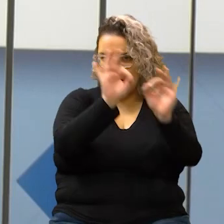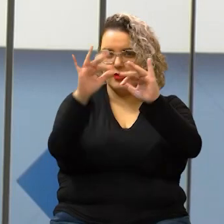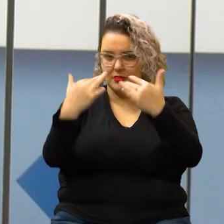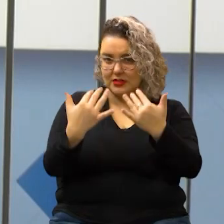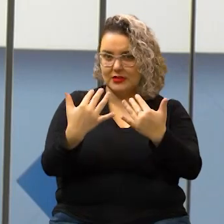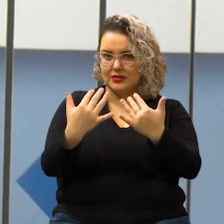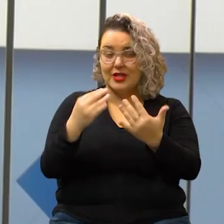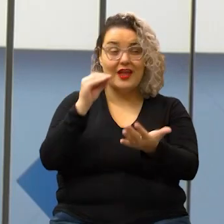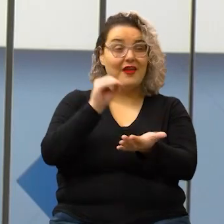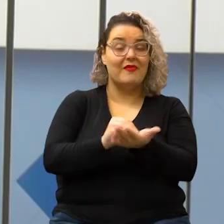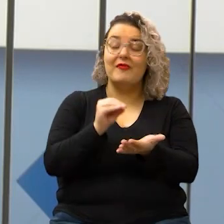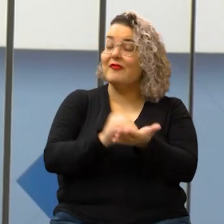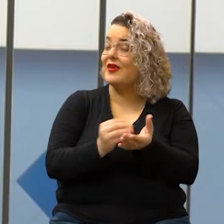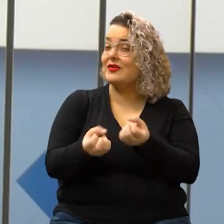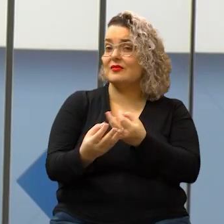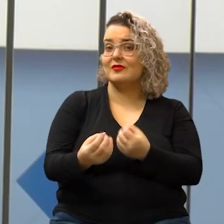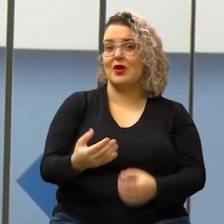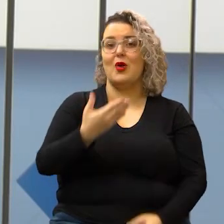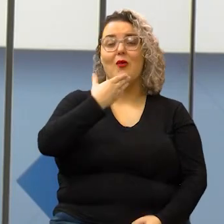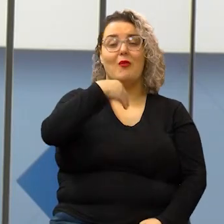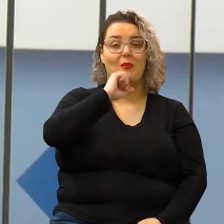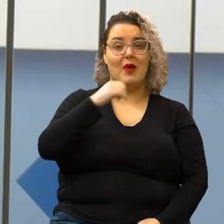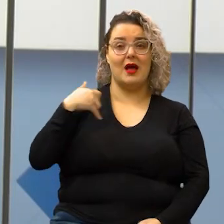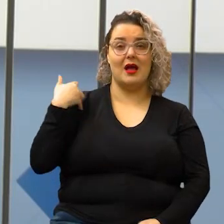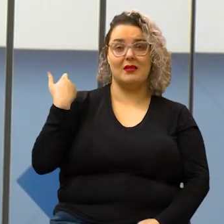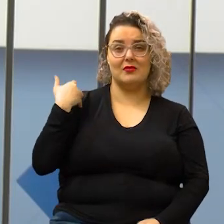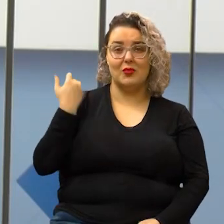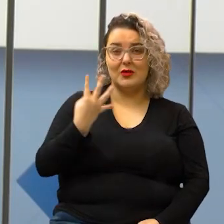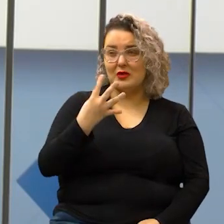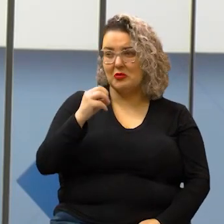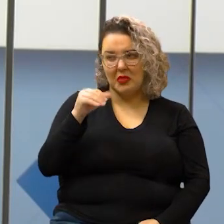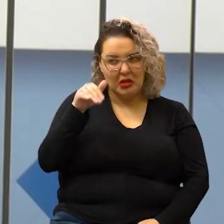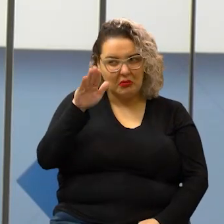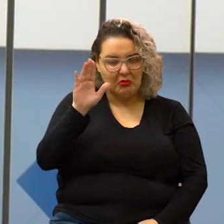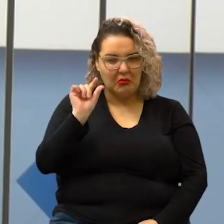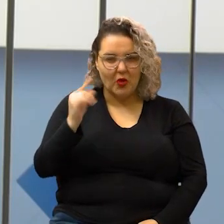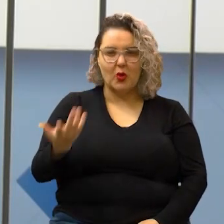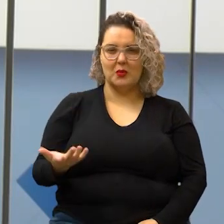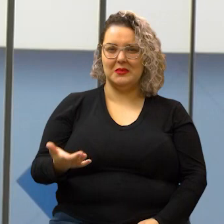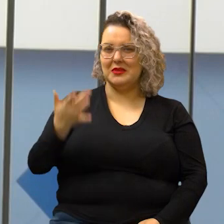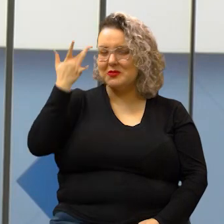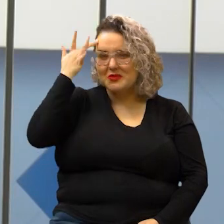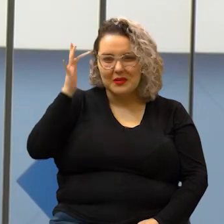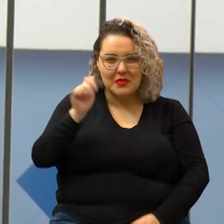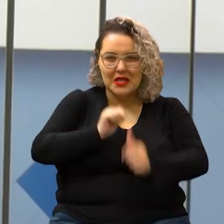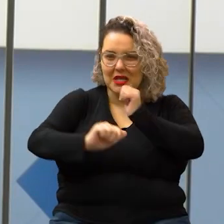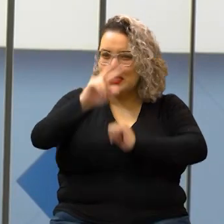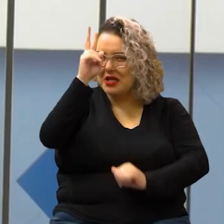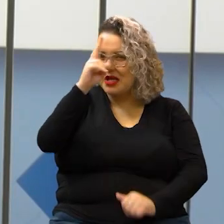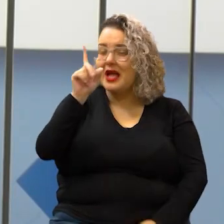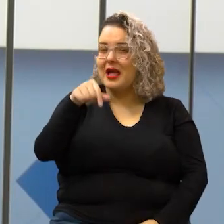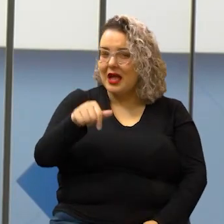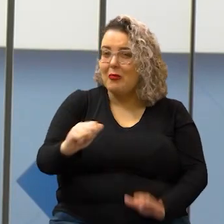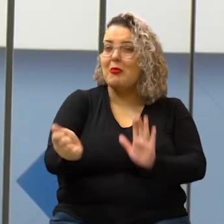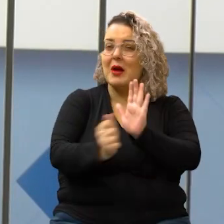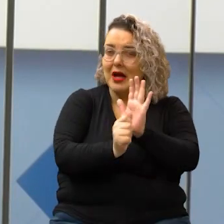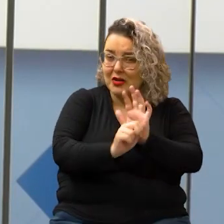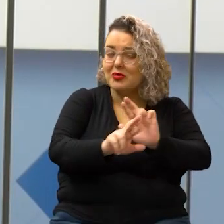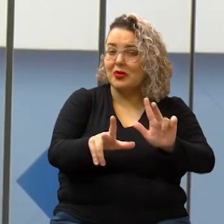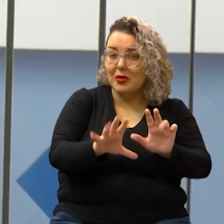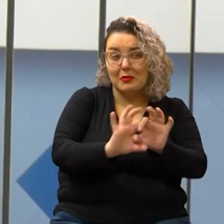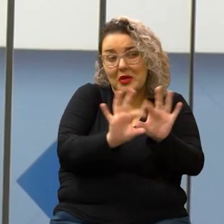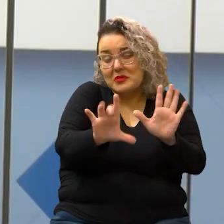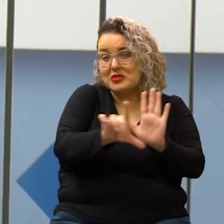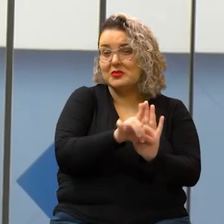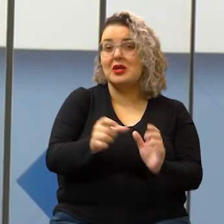total. Um pai com 40 e poucos anos não saber que álcool é uma droga lícita e que pode gerar,